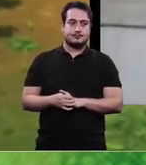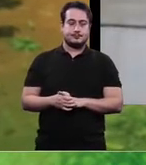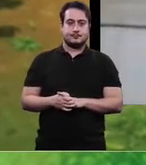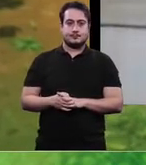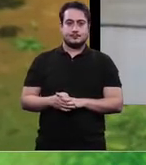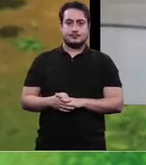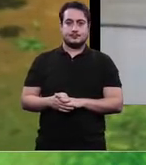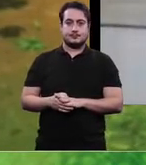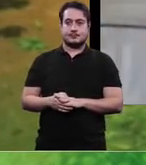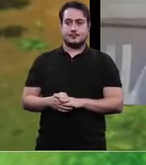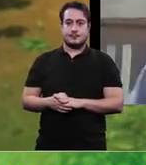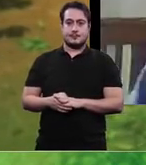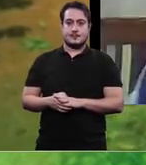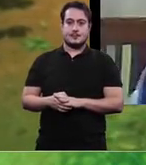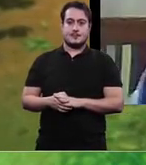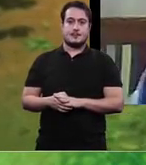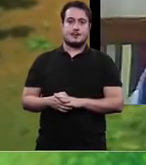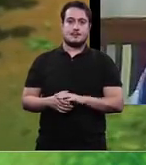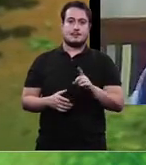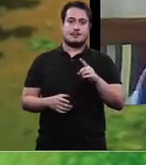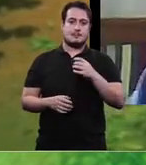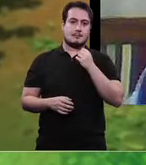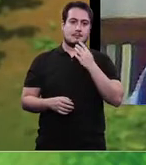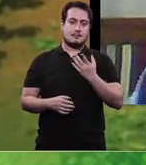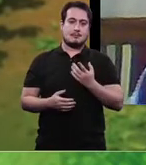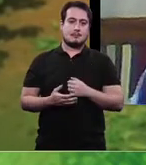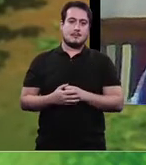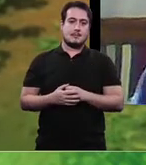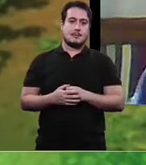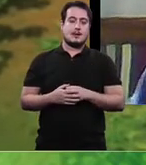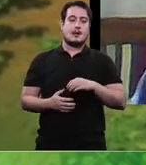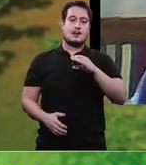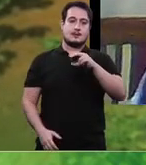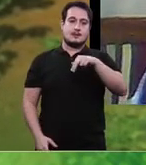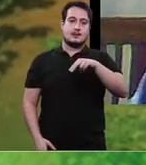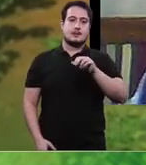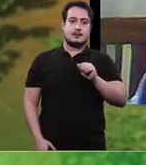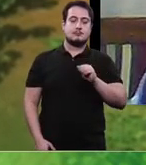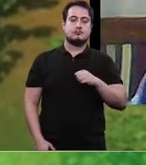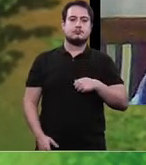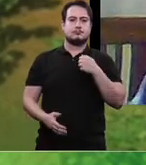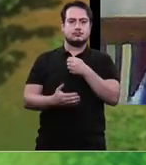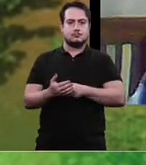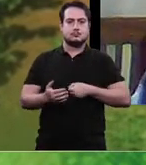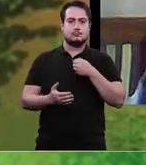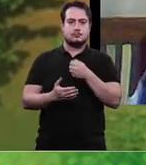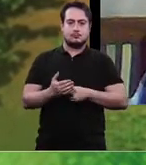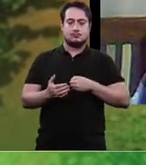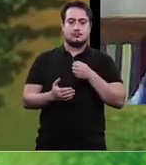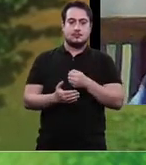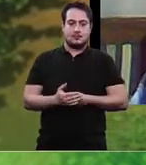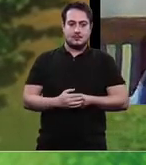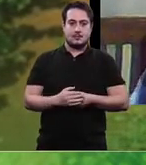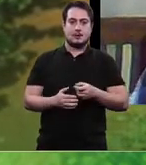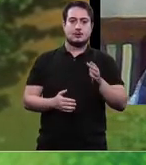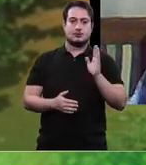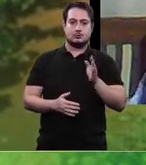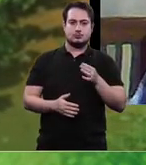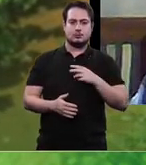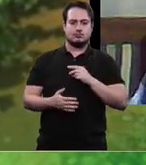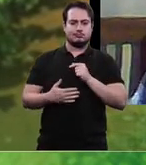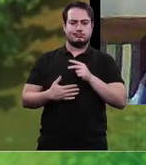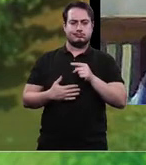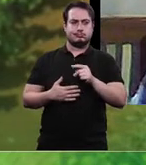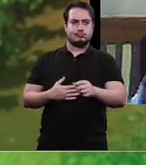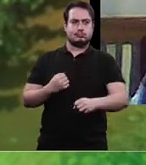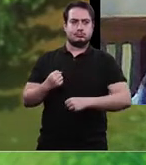Bom, Francisco, você foi bem no cerne da questão. A CNA, ela milita essas questões já há muitos